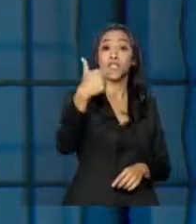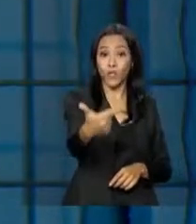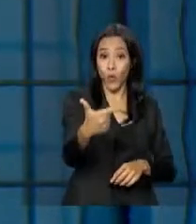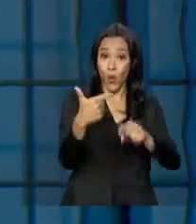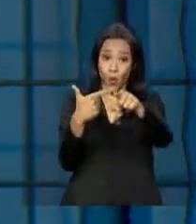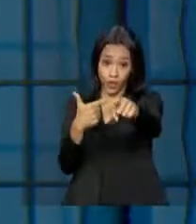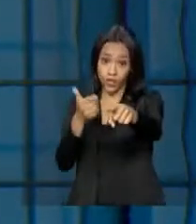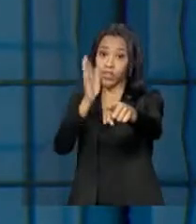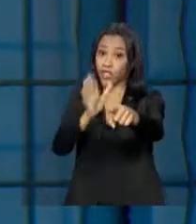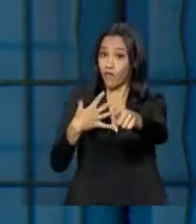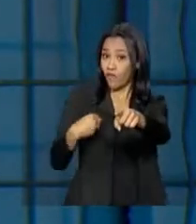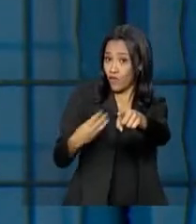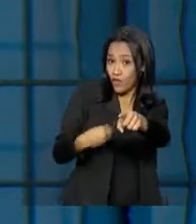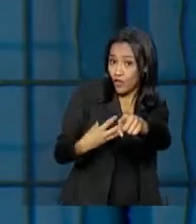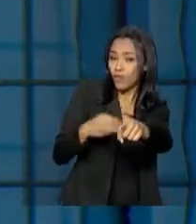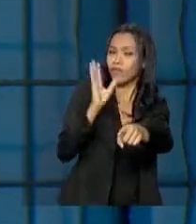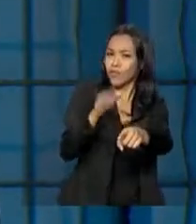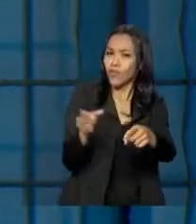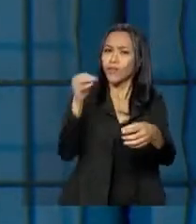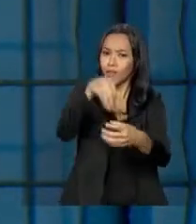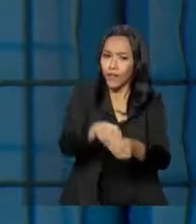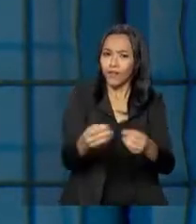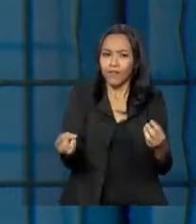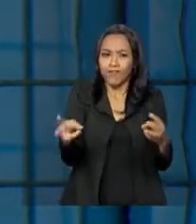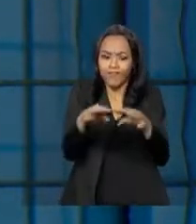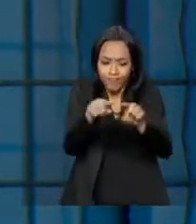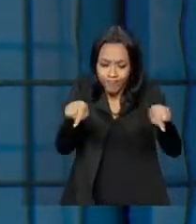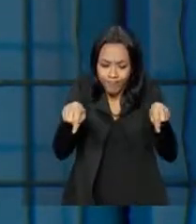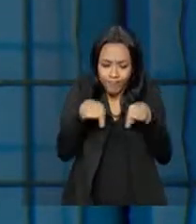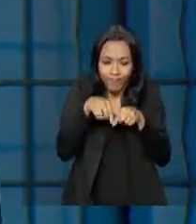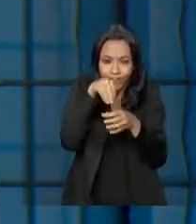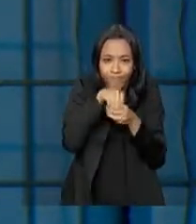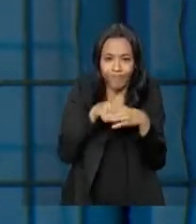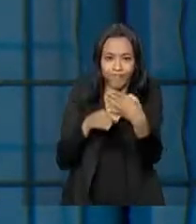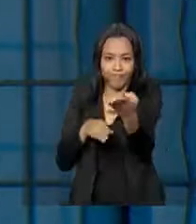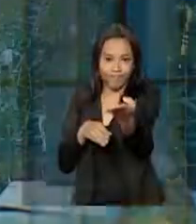das Américas nasceram em cativeiro.